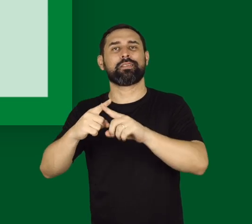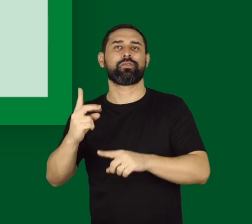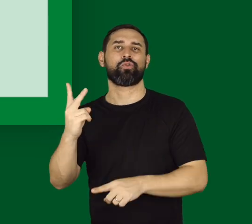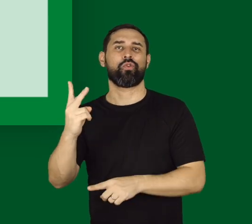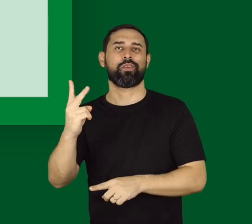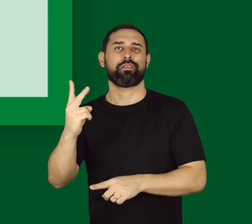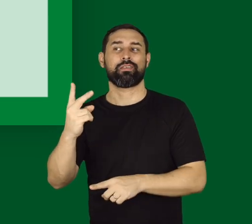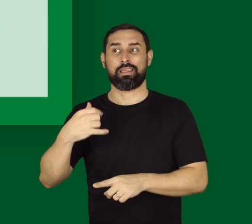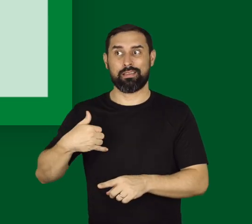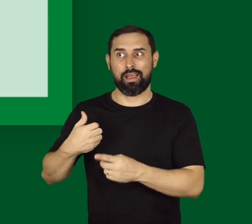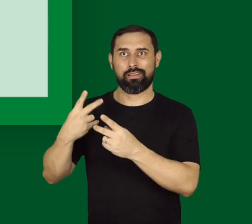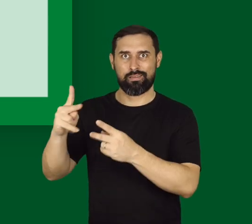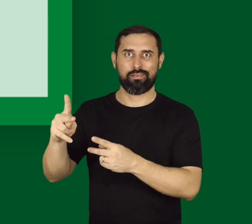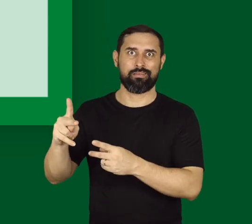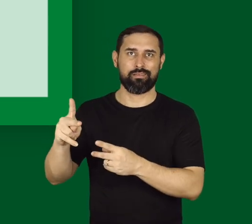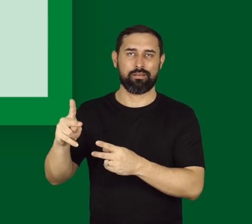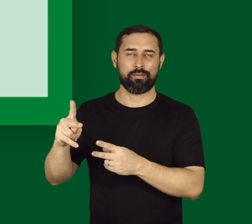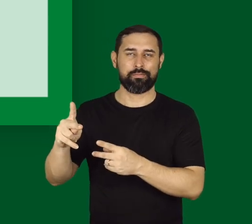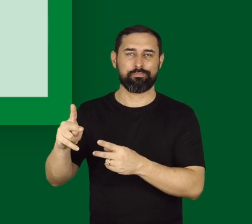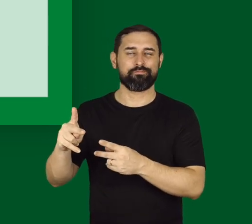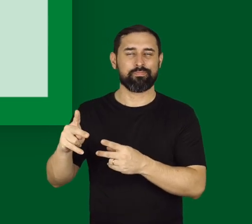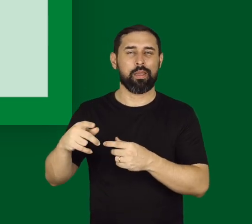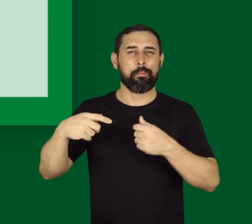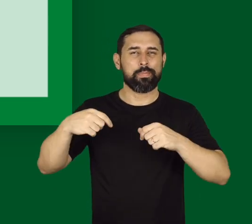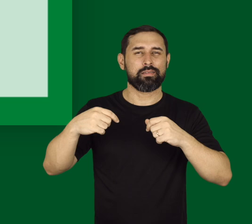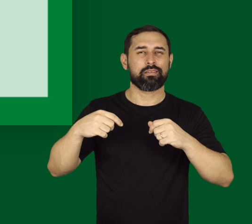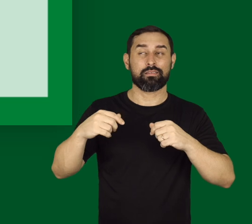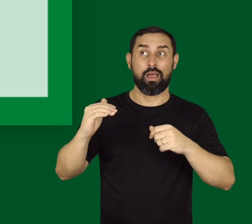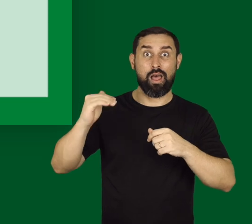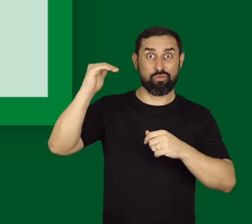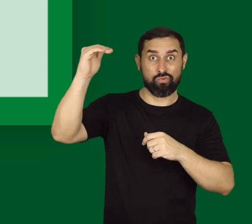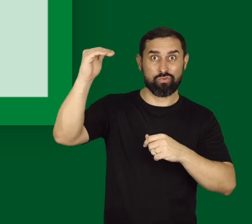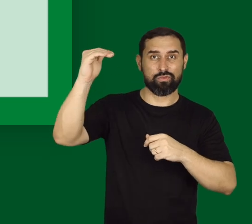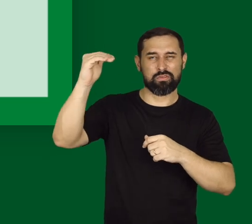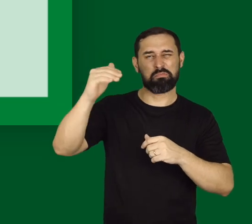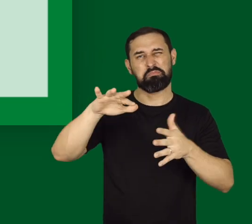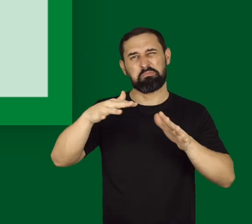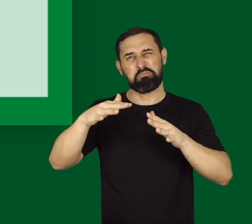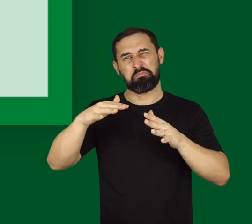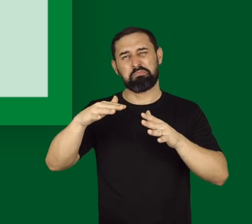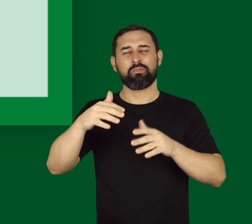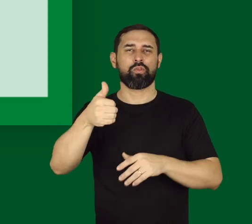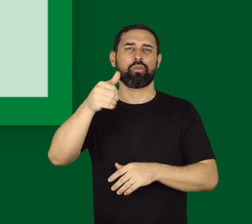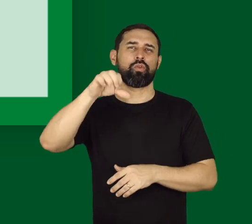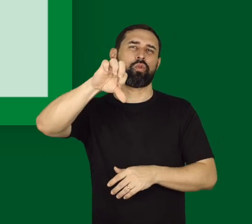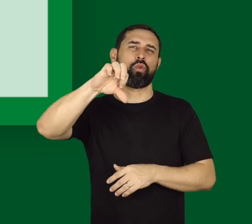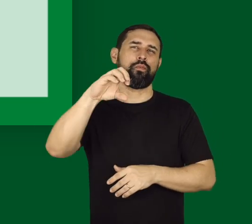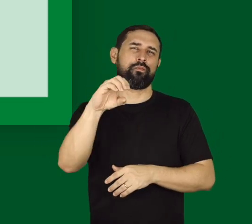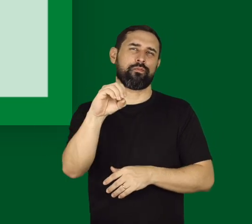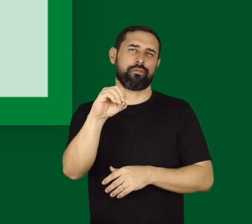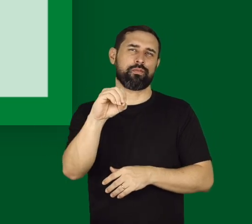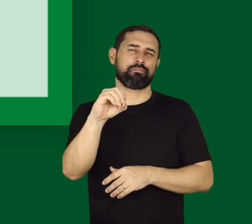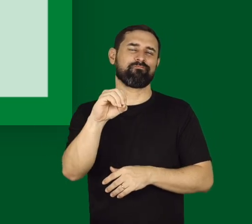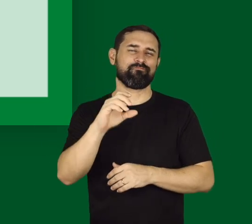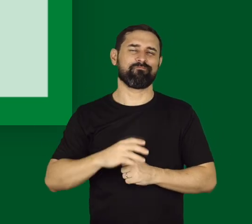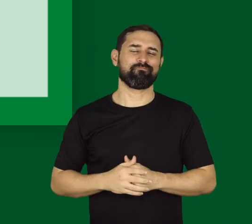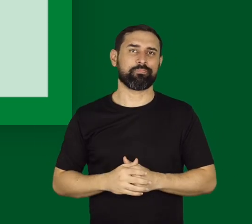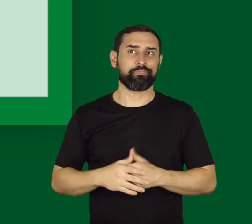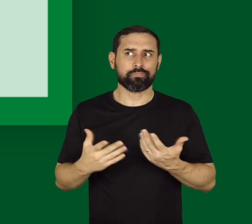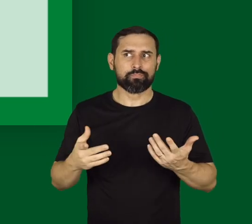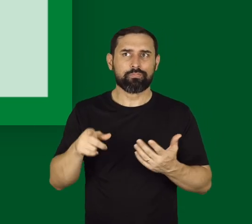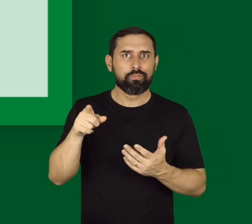mais 2 vezes a idade em anos. Na adolescência ou no adulto, a gente vai querer que a pressão